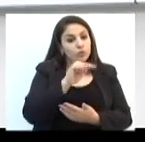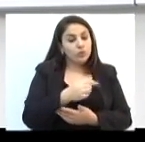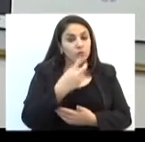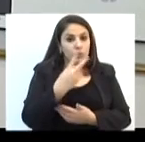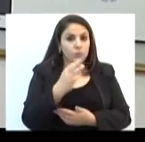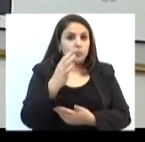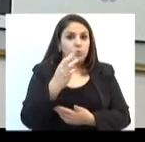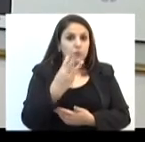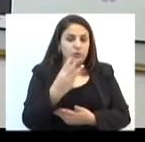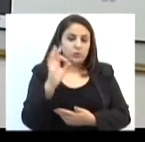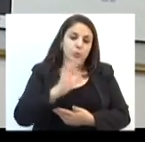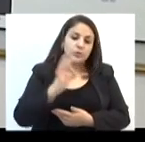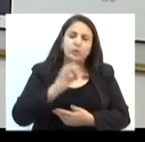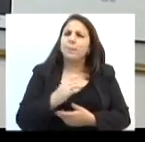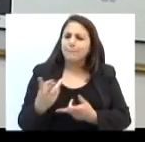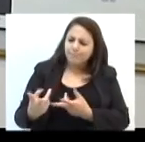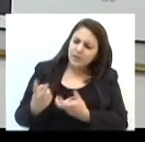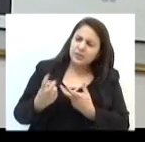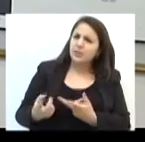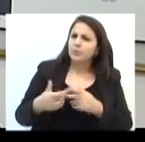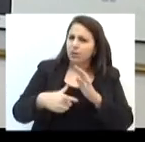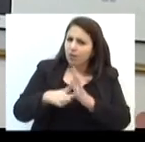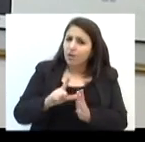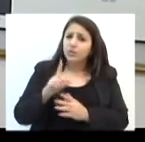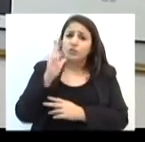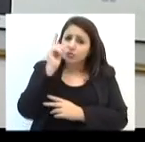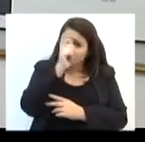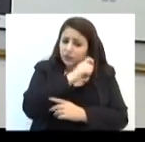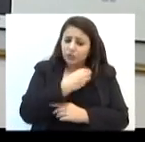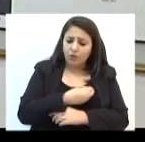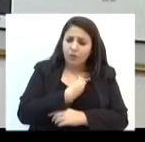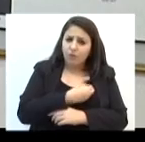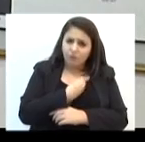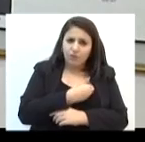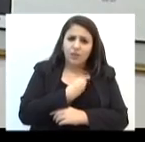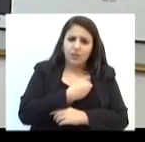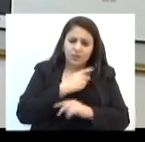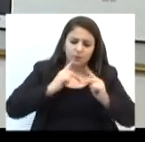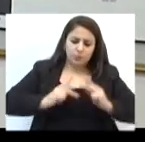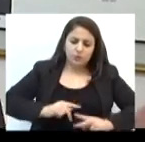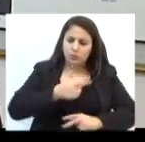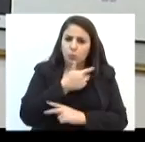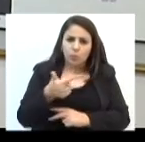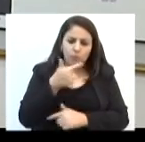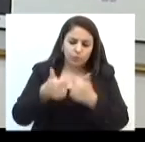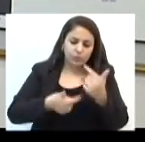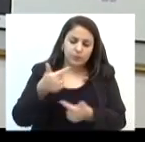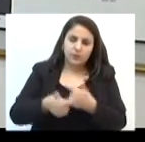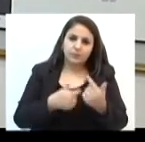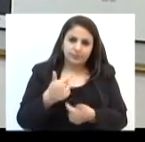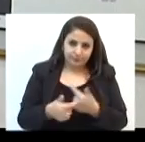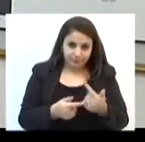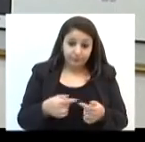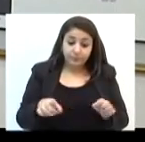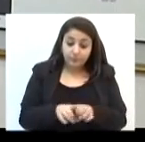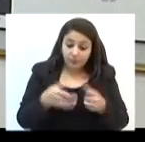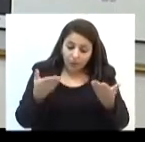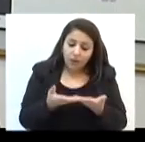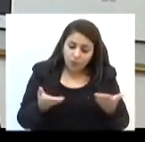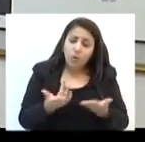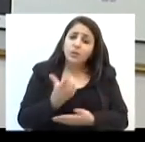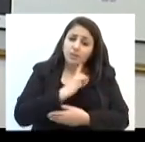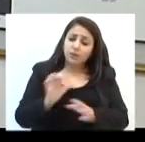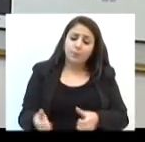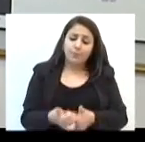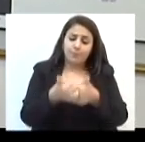8,3%. Dá para perceber como era difícil a vida do desempregado, daquela pessoa que não tinha o seu trabalho, né? E